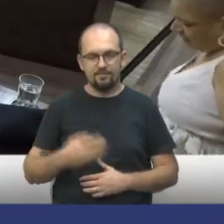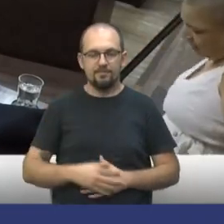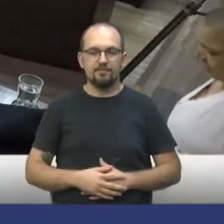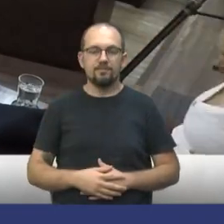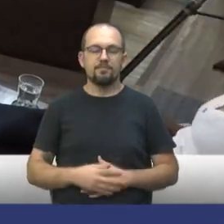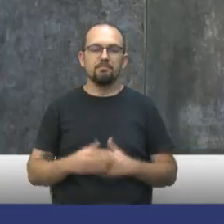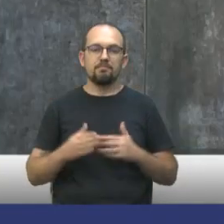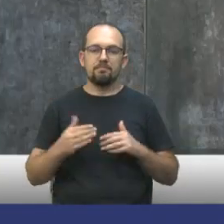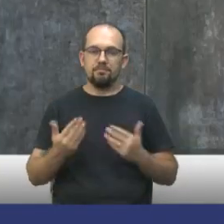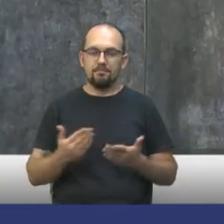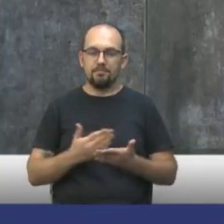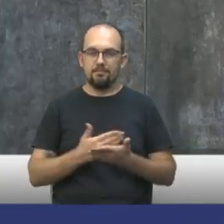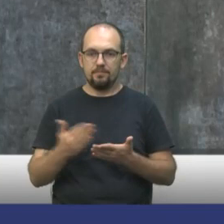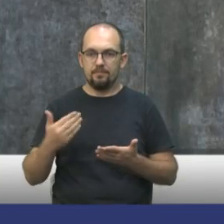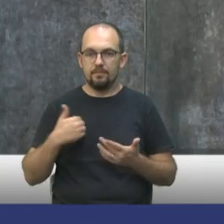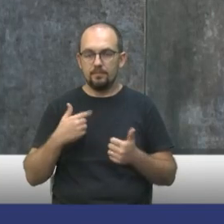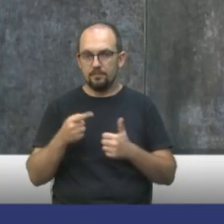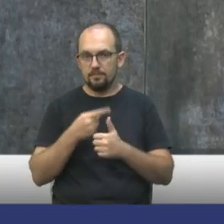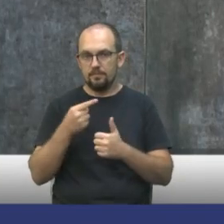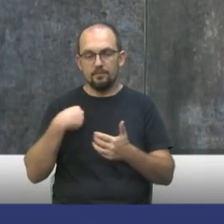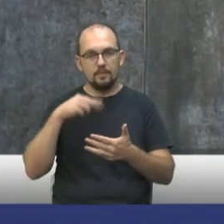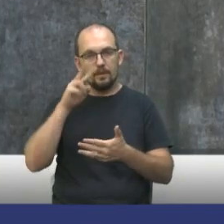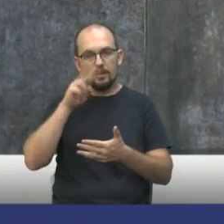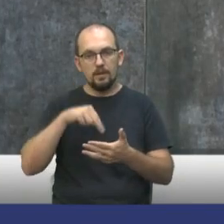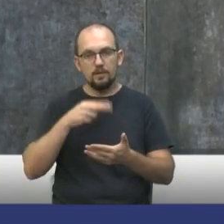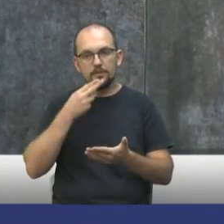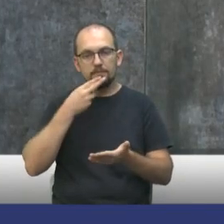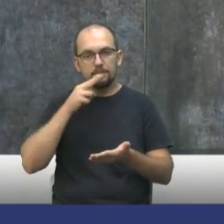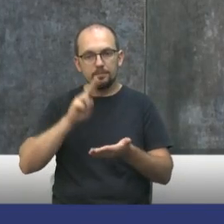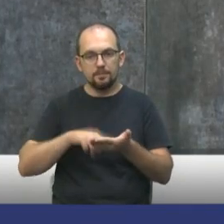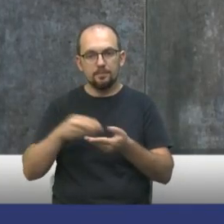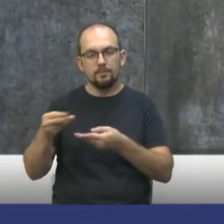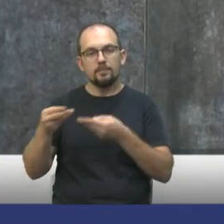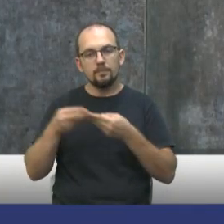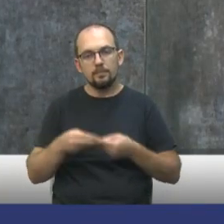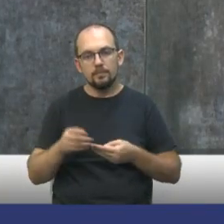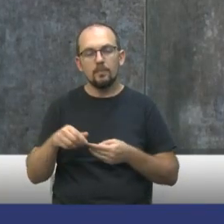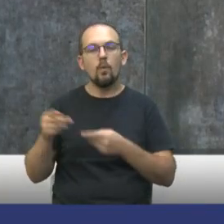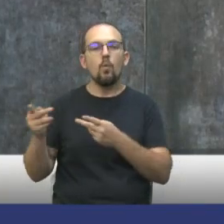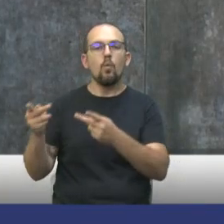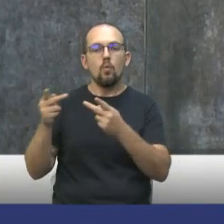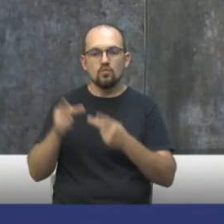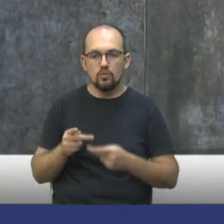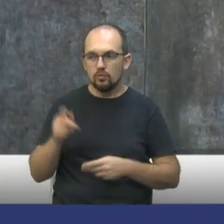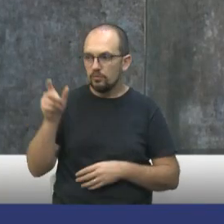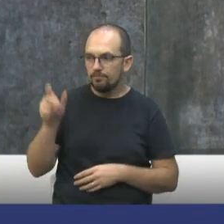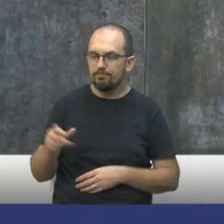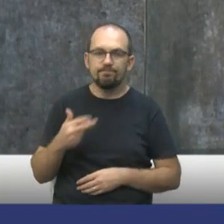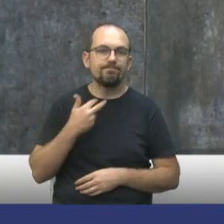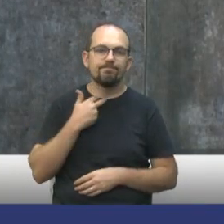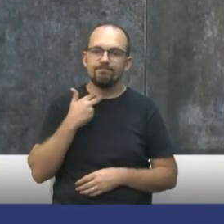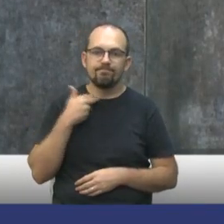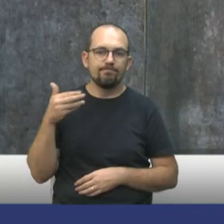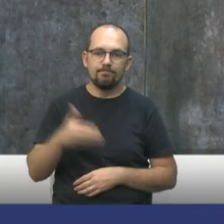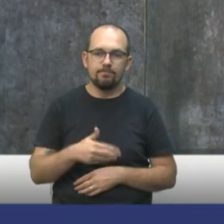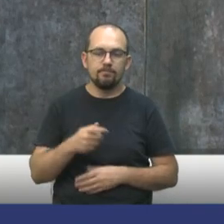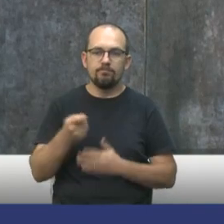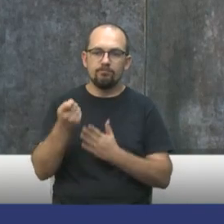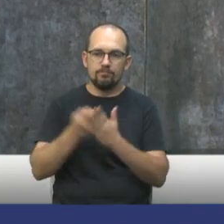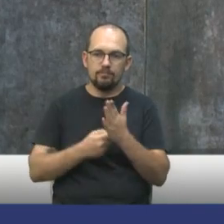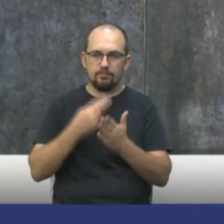Bom, eu vou fazer agora a leitura de uma correspondência recebida de um convidado que não pôde comparecer ao evento